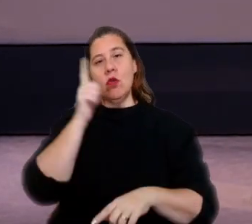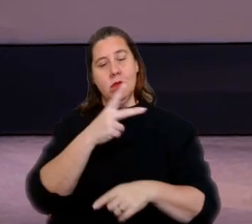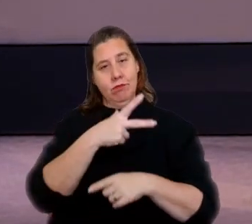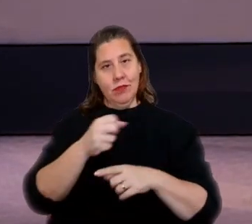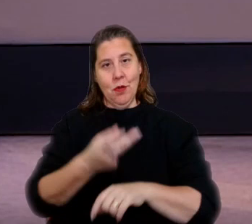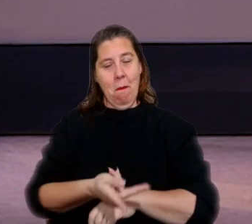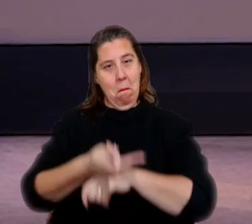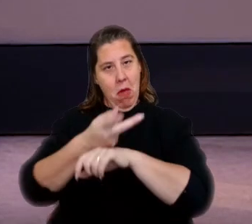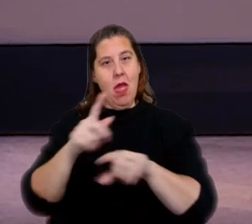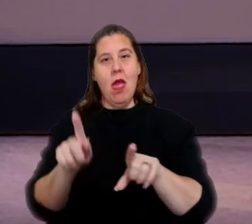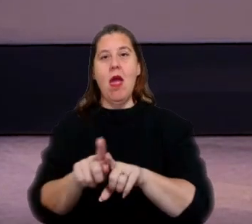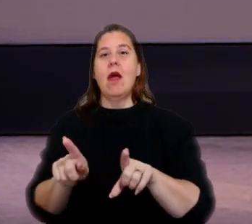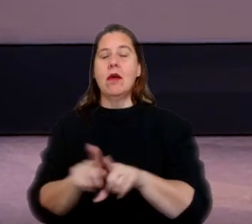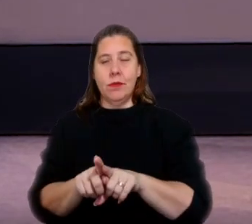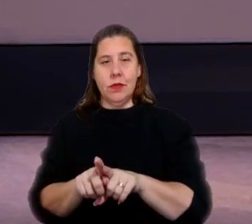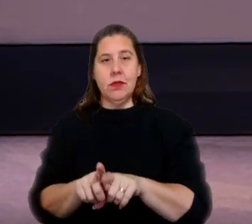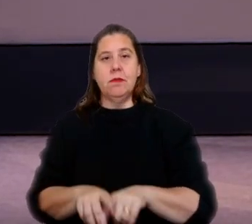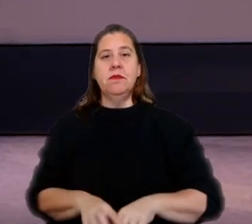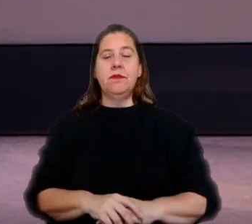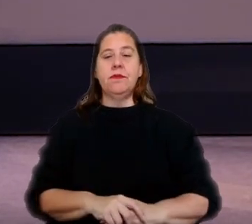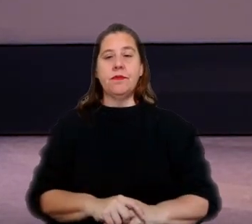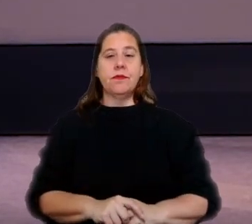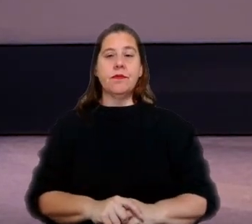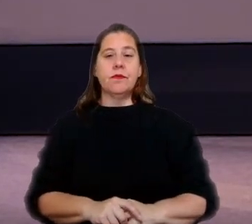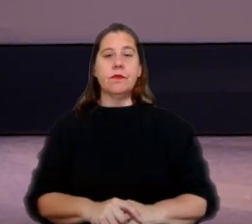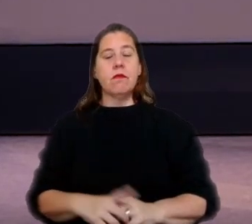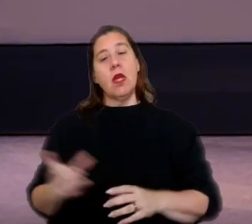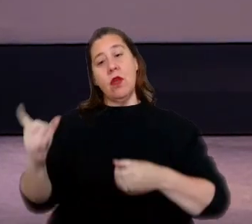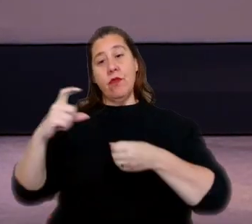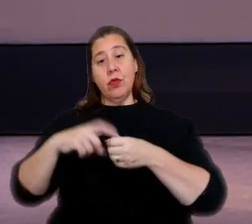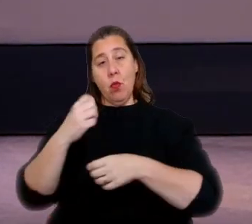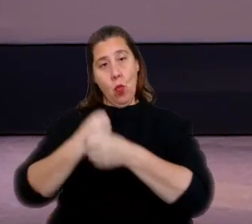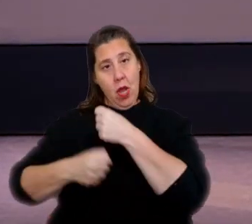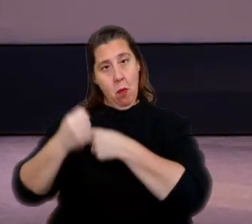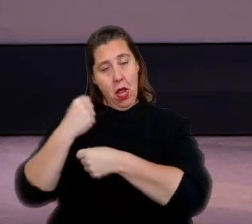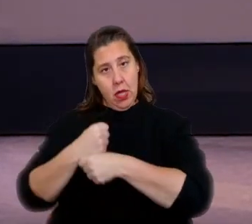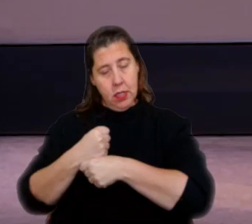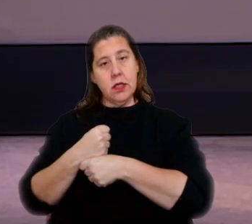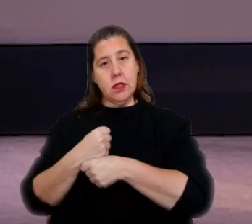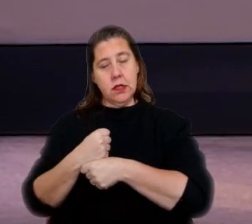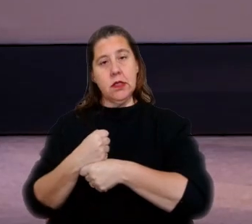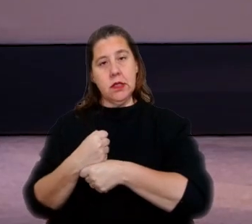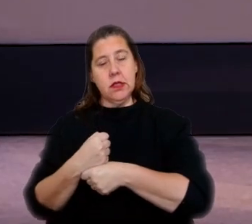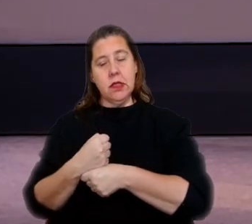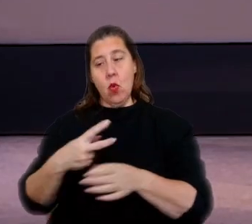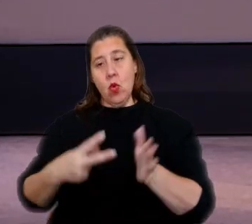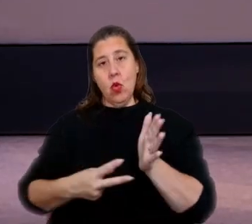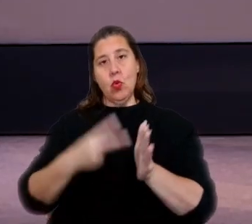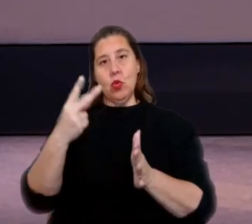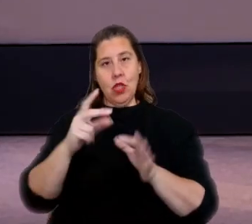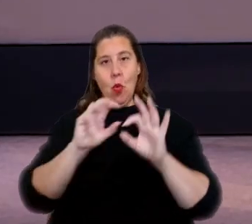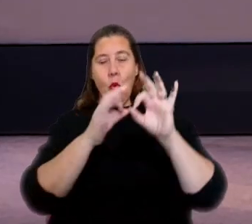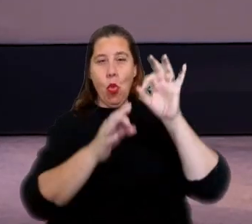venceu a Palma Queer com esse filme, ganhou a Câmara de Ouro, que é dedicada a diretores novos, e voltou no ano passado com pompa, assim,